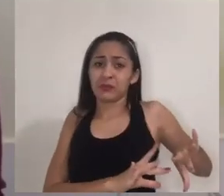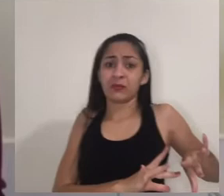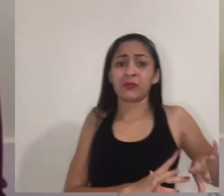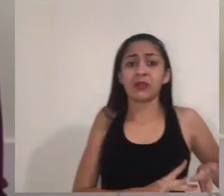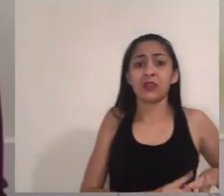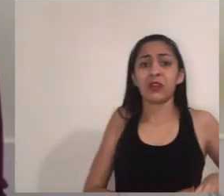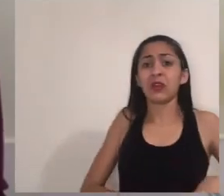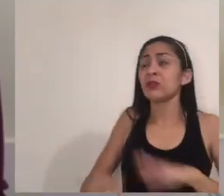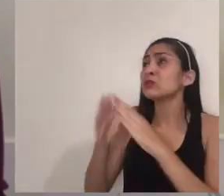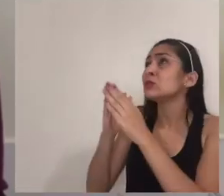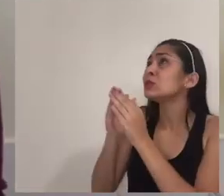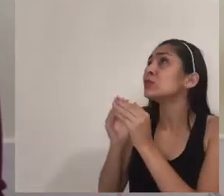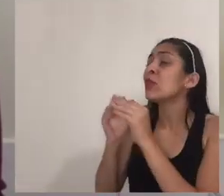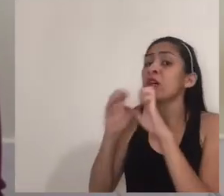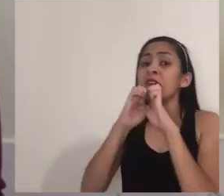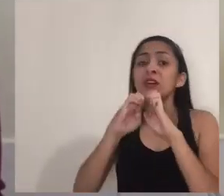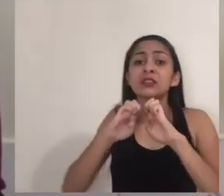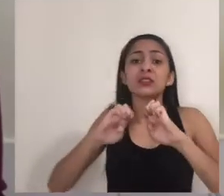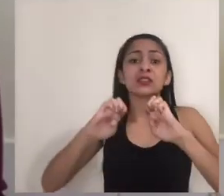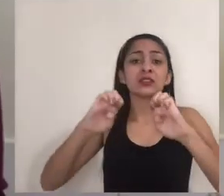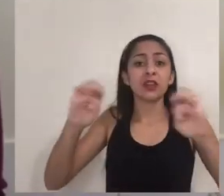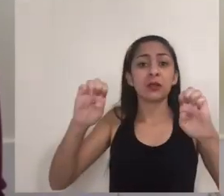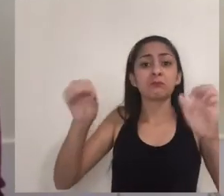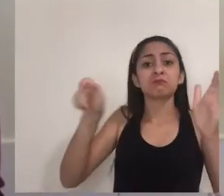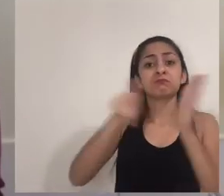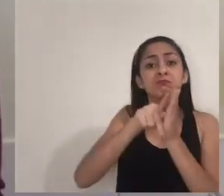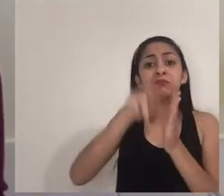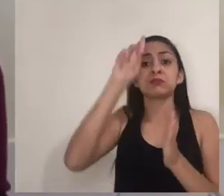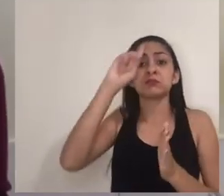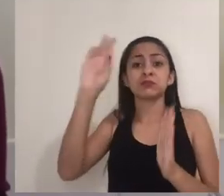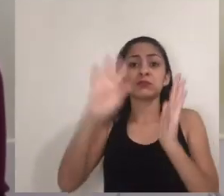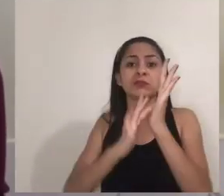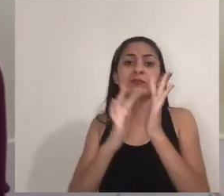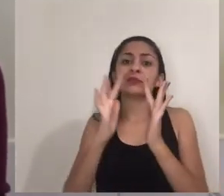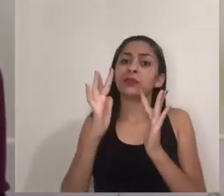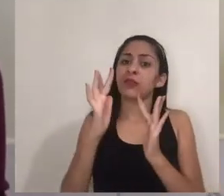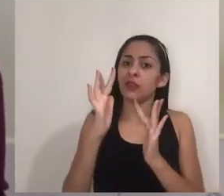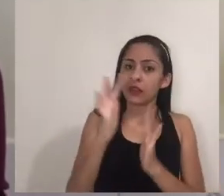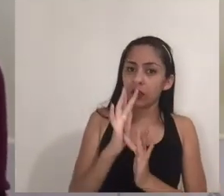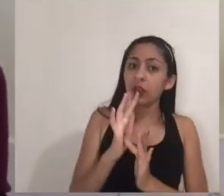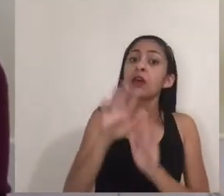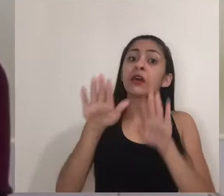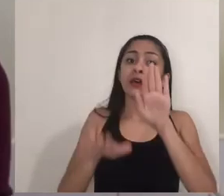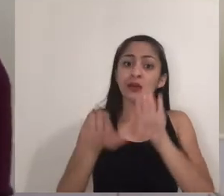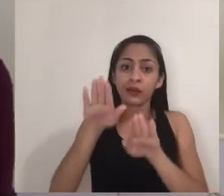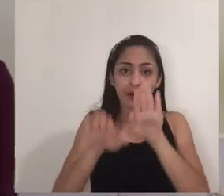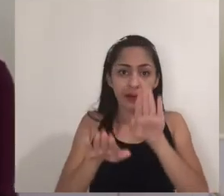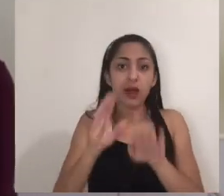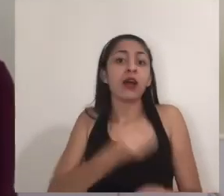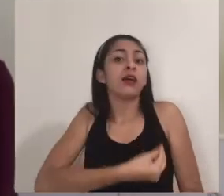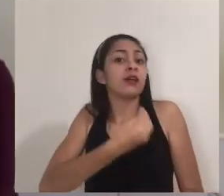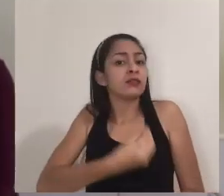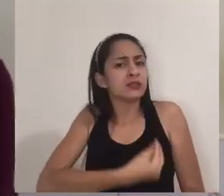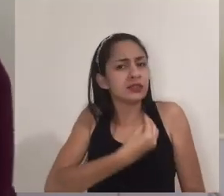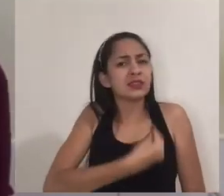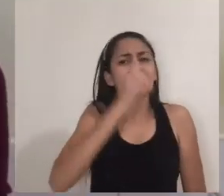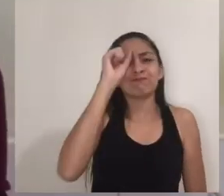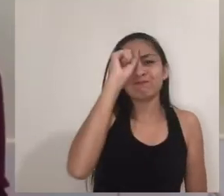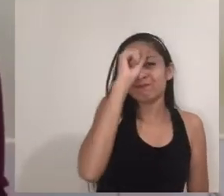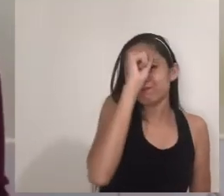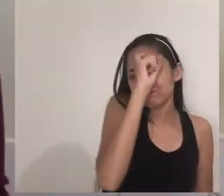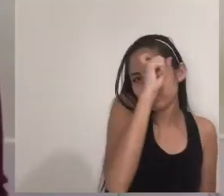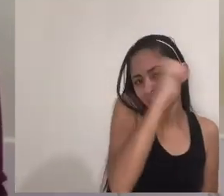vida não é feita apenas de momentos de bonança, mas que muitas vezes acontecem provações para que